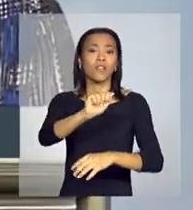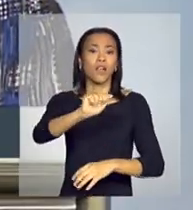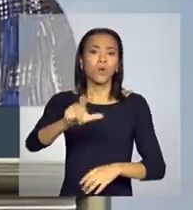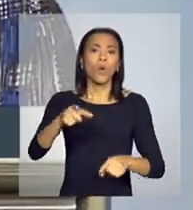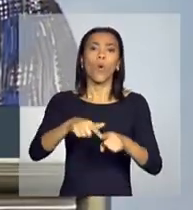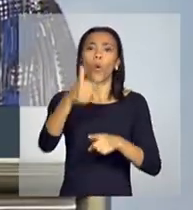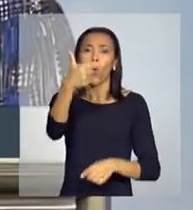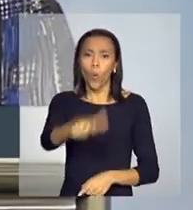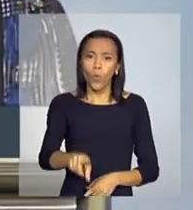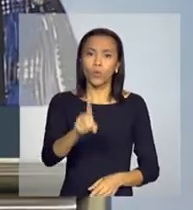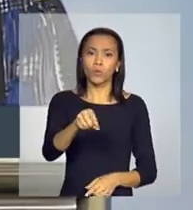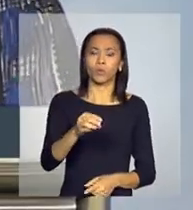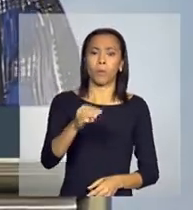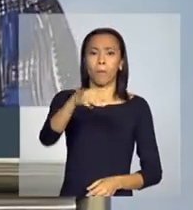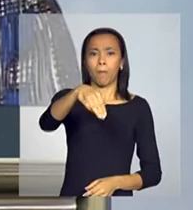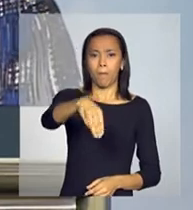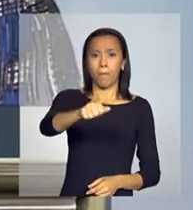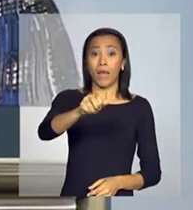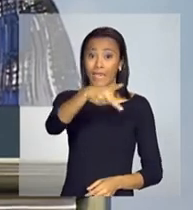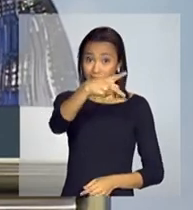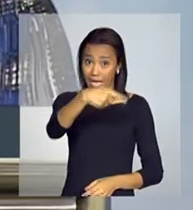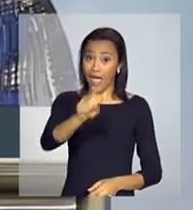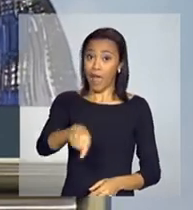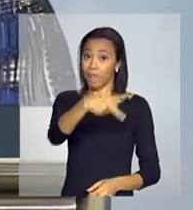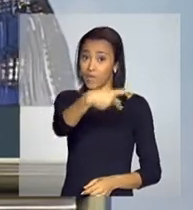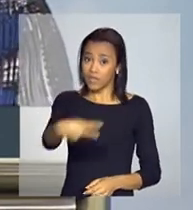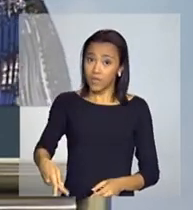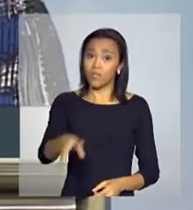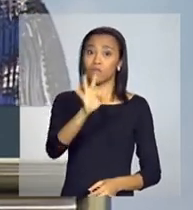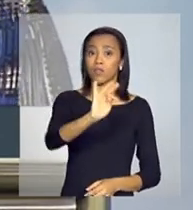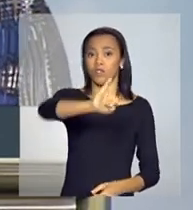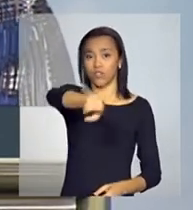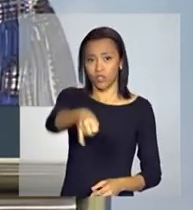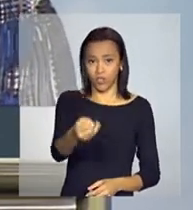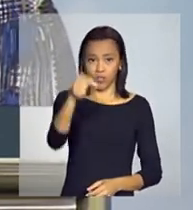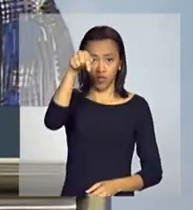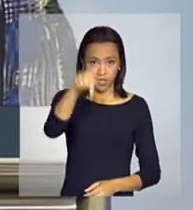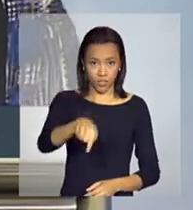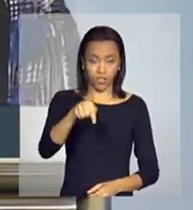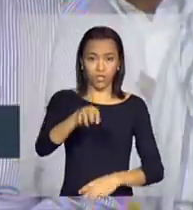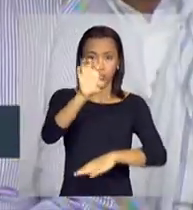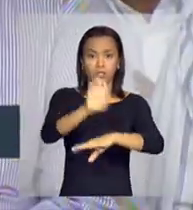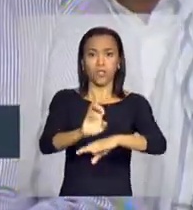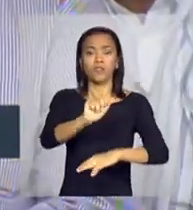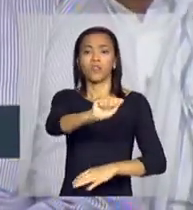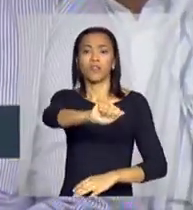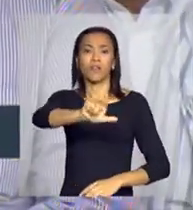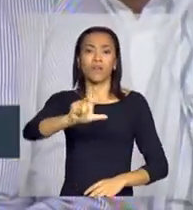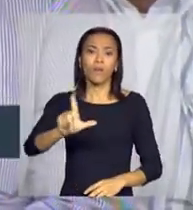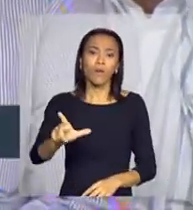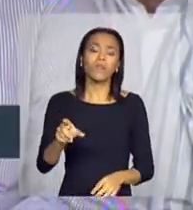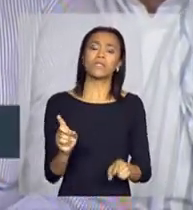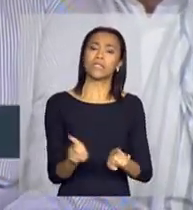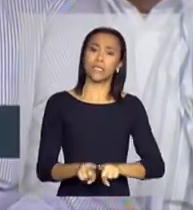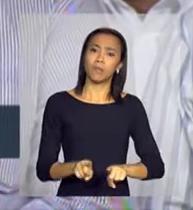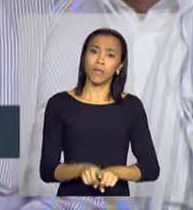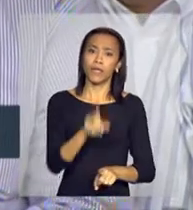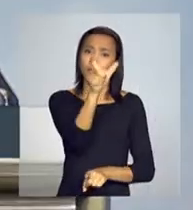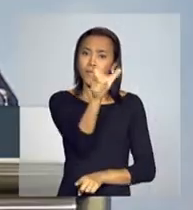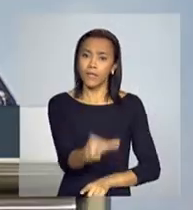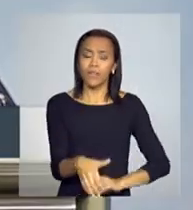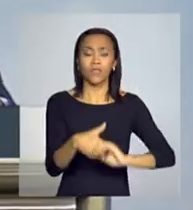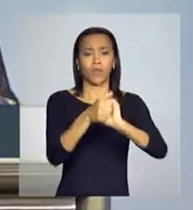Carlos Malta Marques, presidente do Tribunal de Justiça de Alagoas. Dirigi um